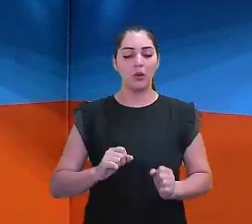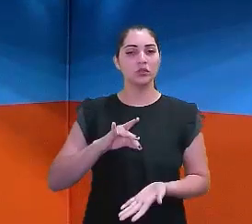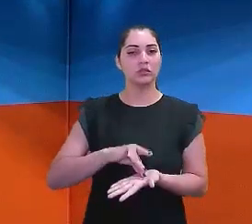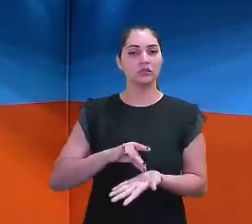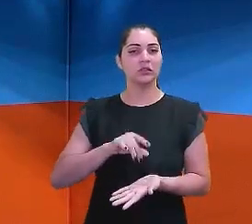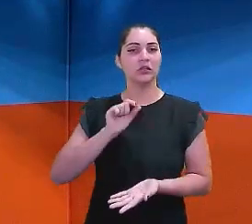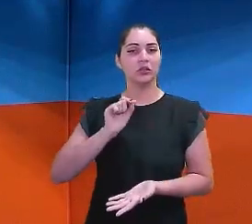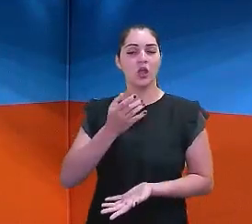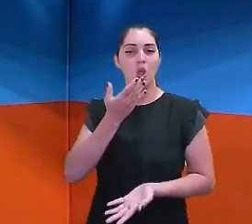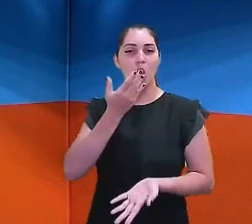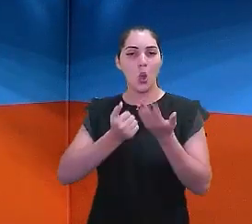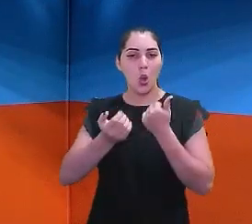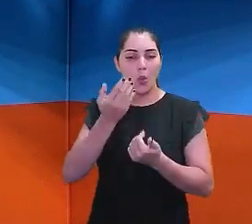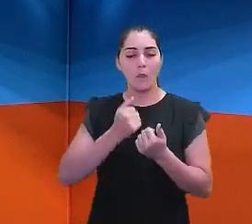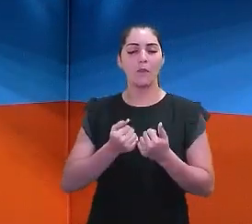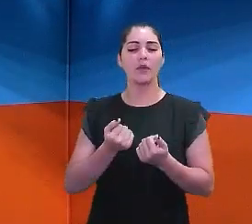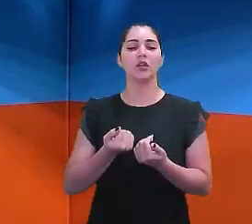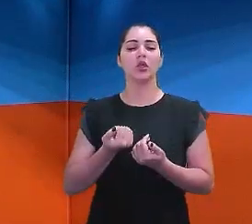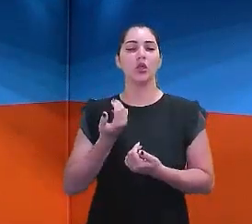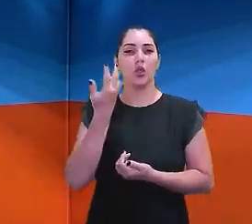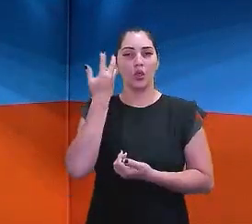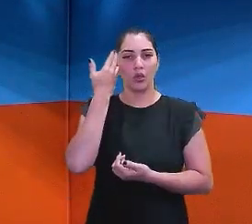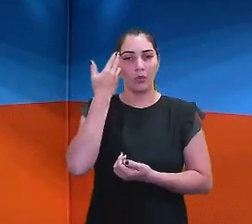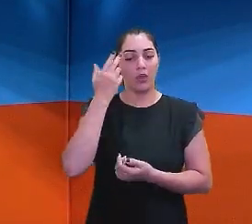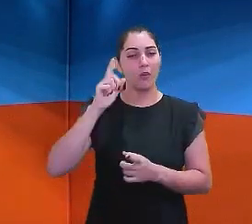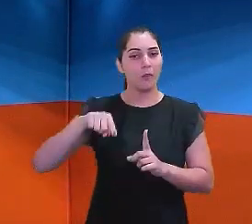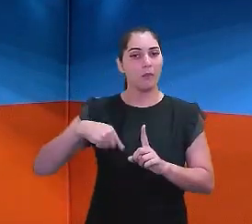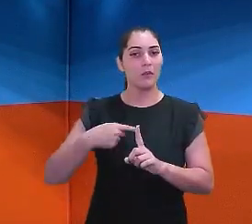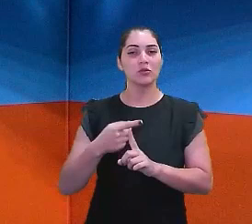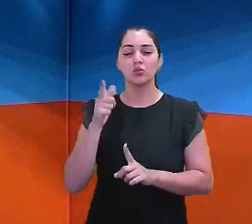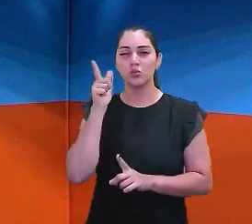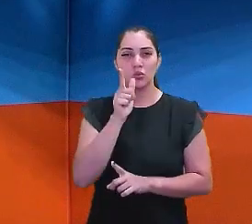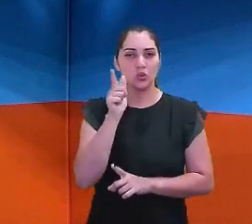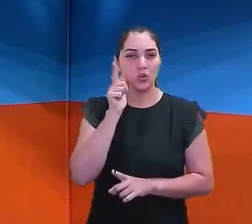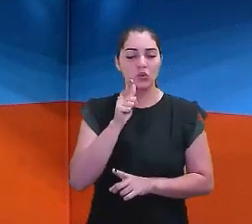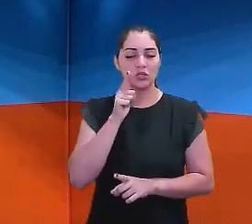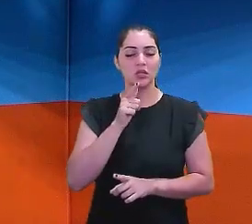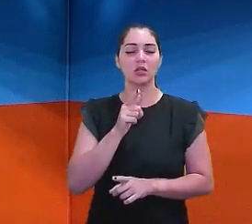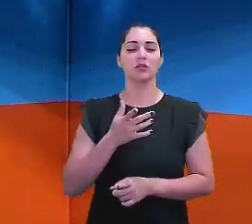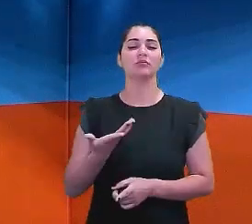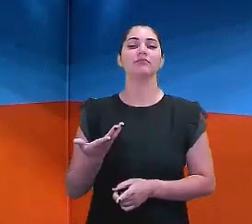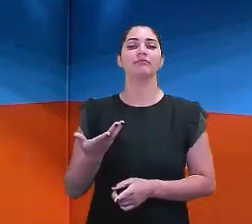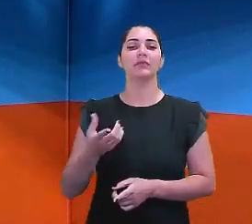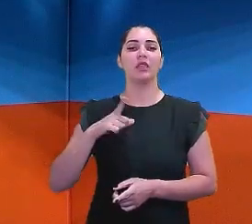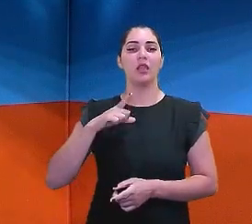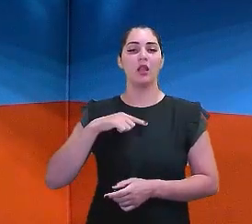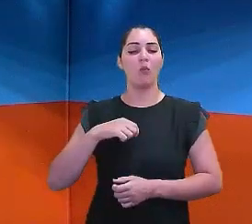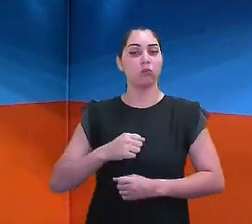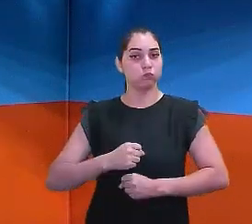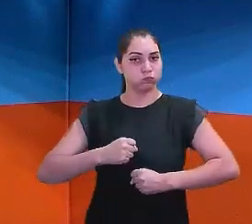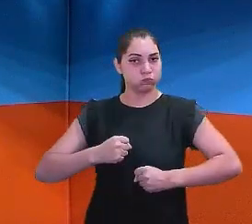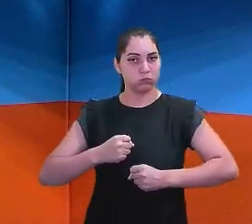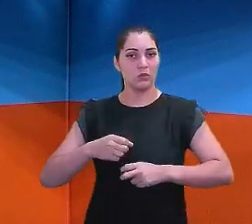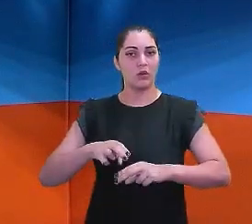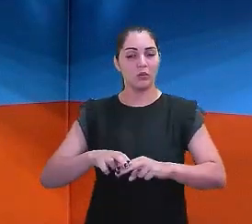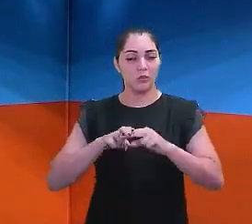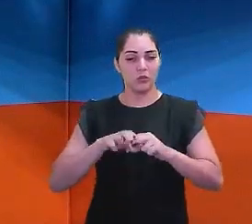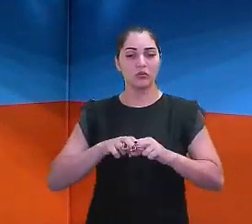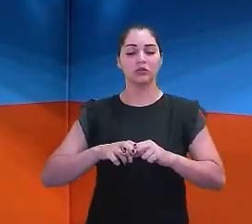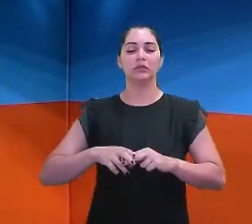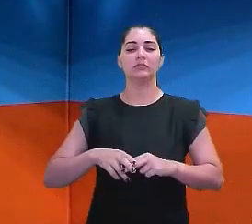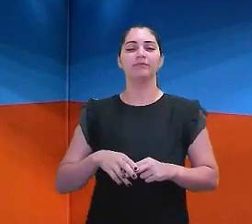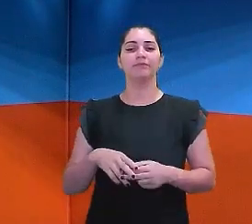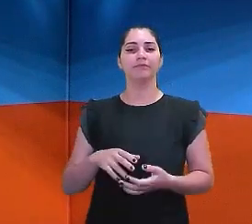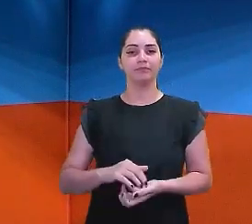comer até bastante, até de forma muito tranquila, mas não consegue ganhar peso devido a esse metabolismo esse catabolismo muito